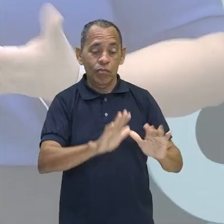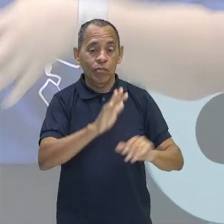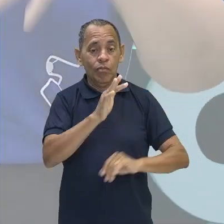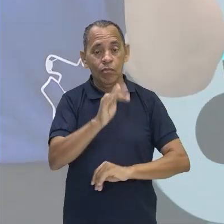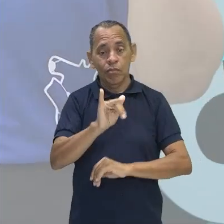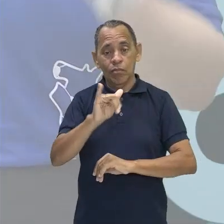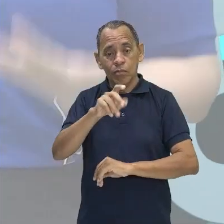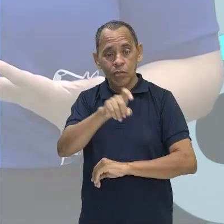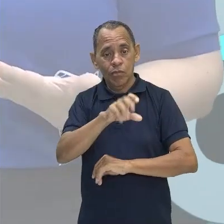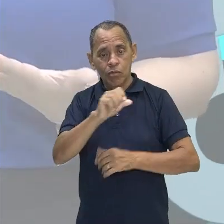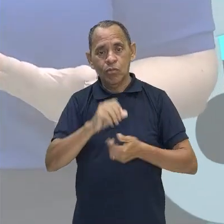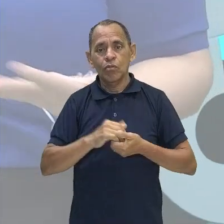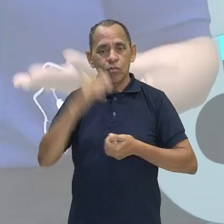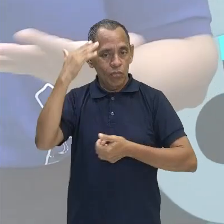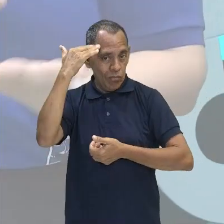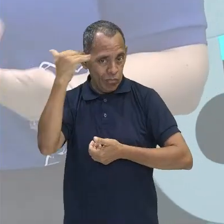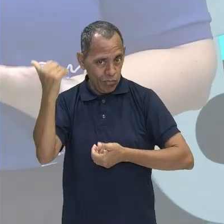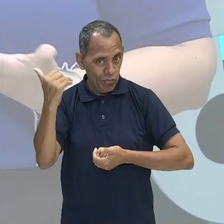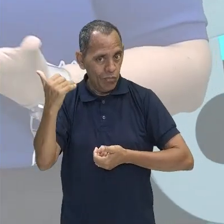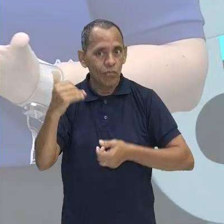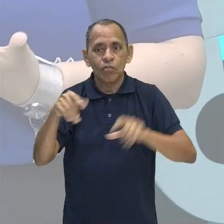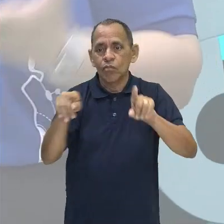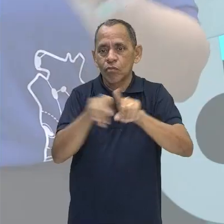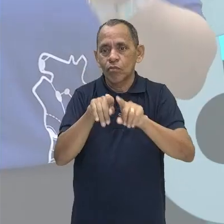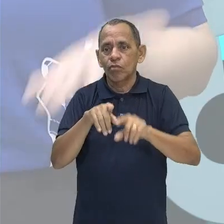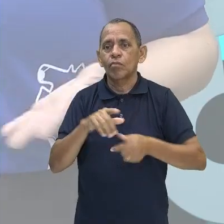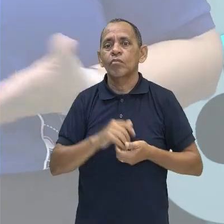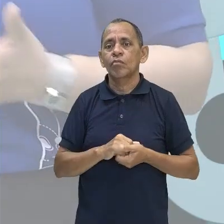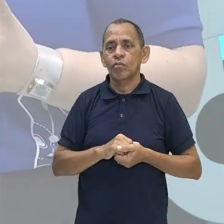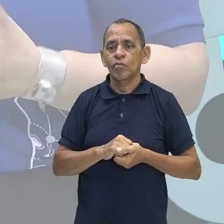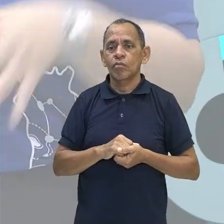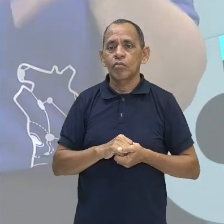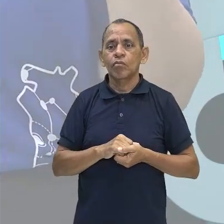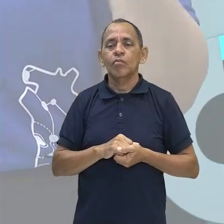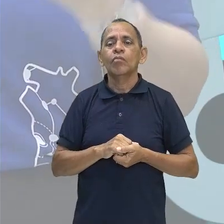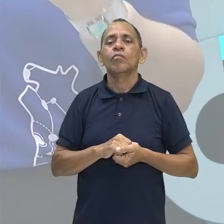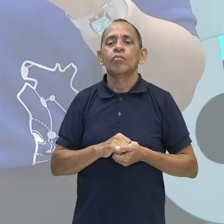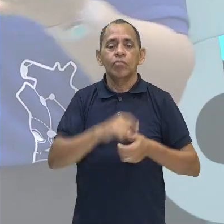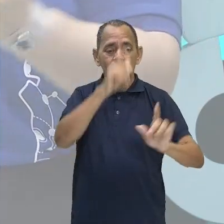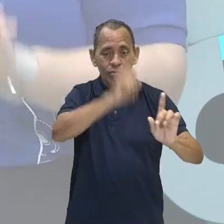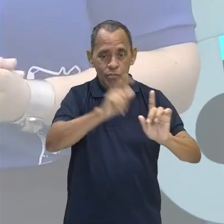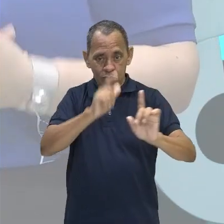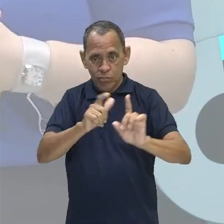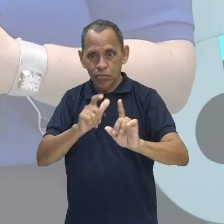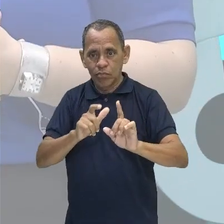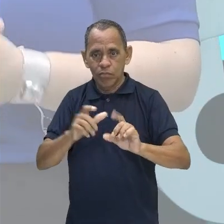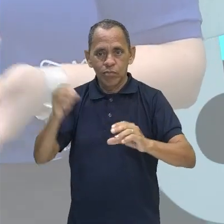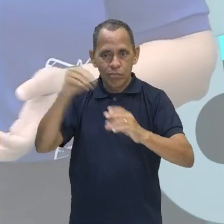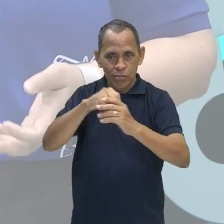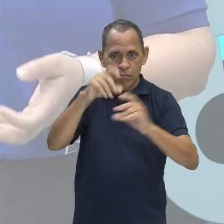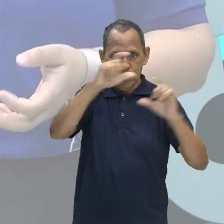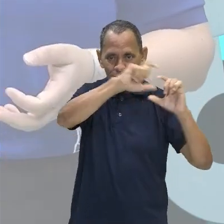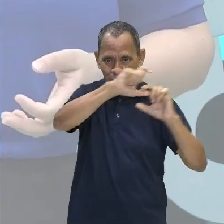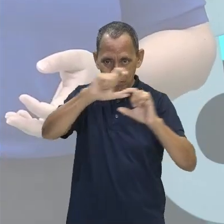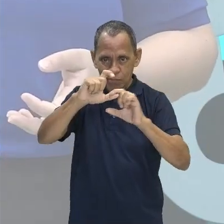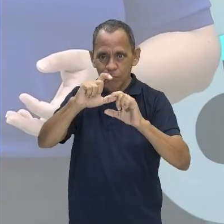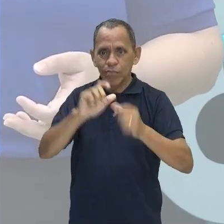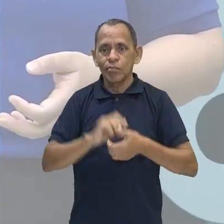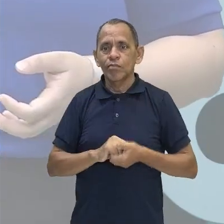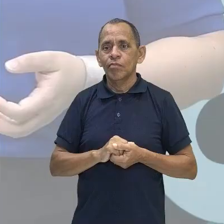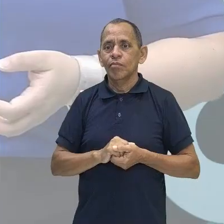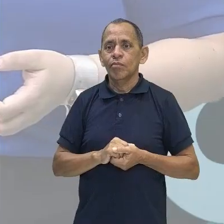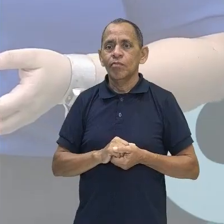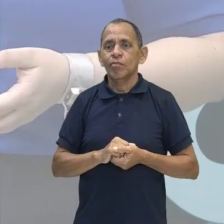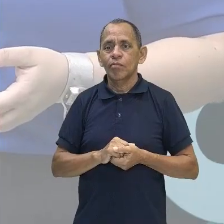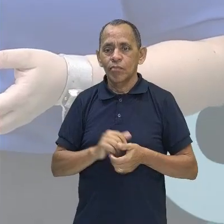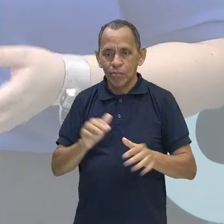do público, que são famosos por serem personagens de histórias em quadrinhos, de tirinhas e assim por diante. E, para